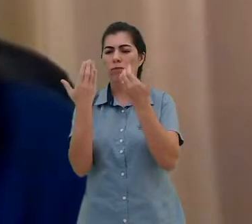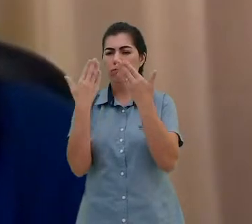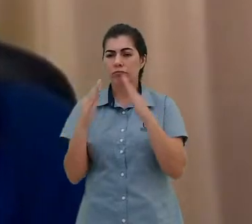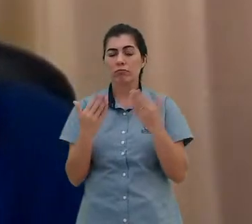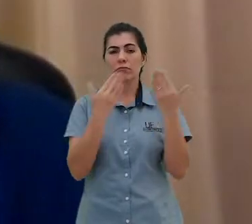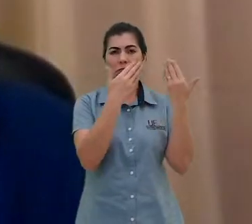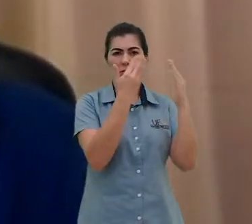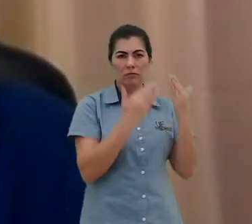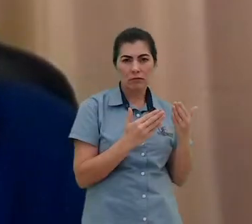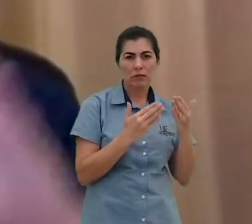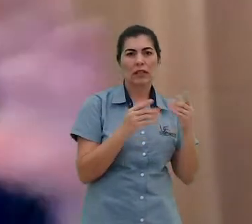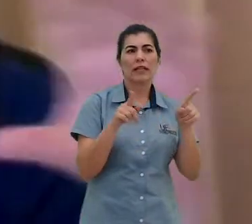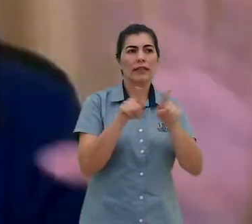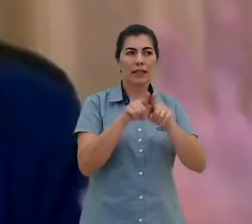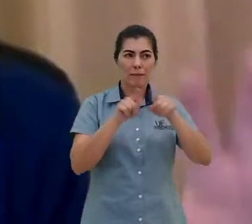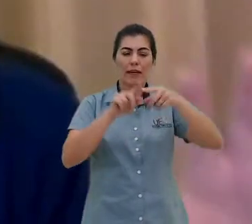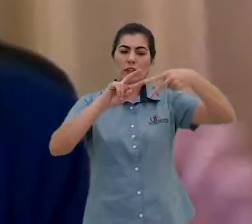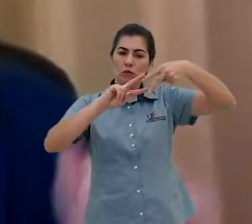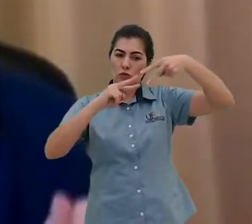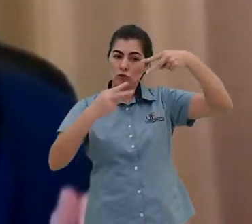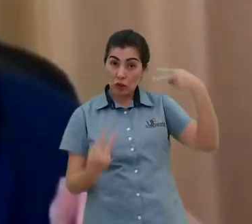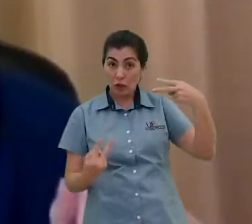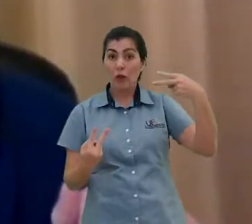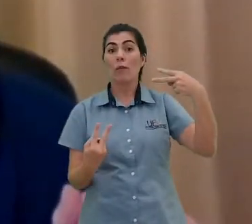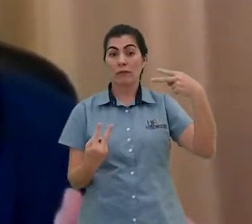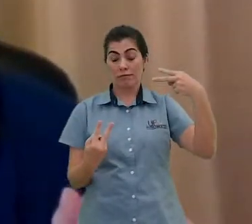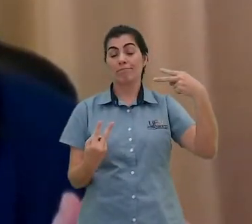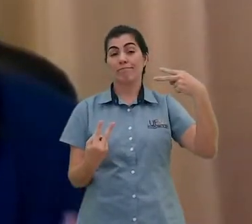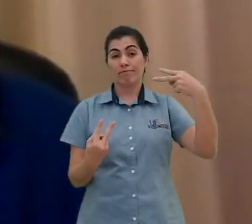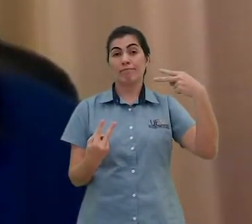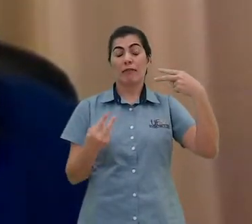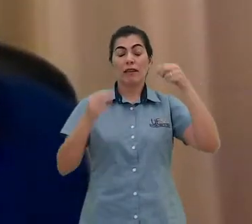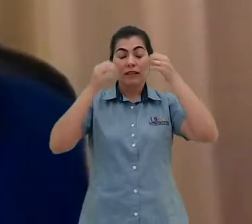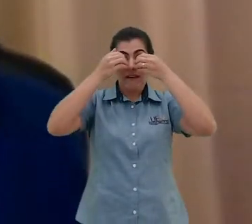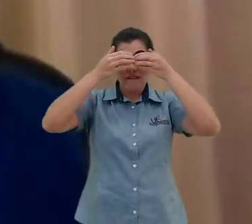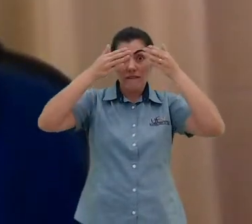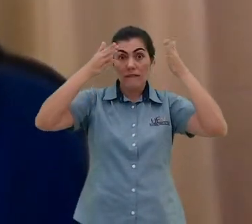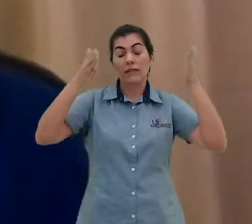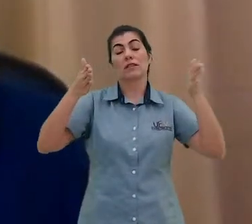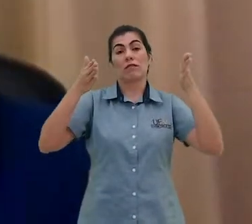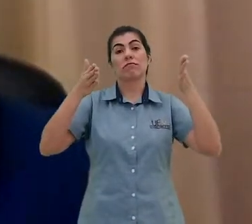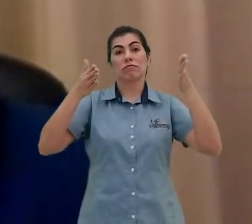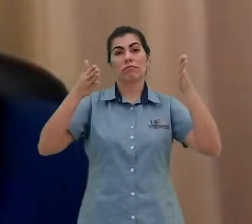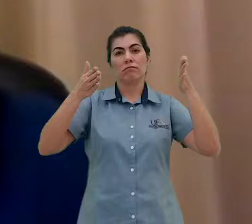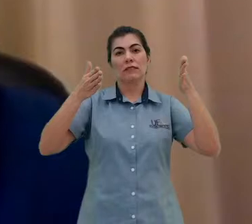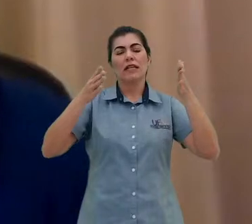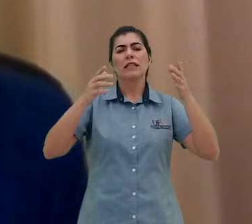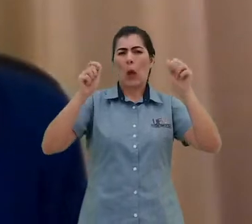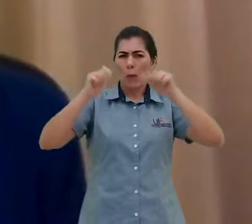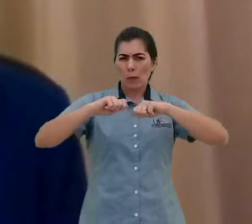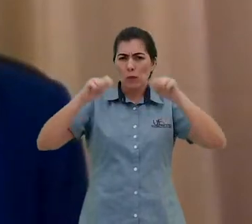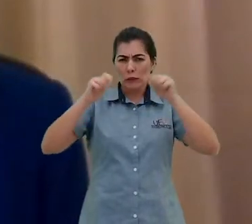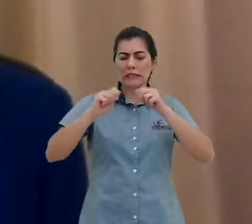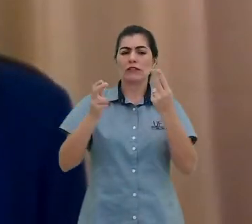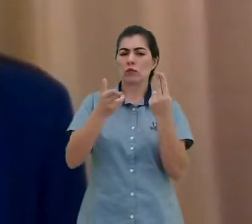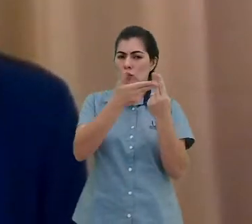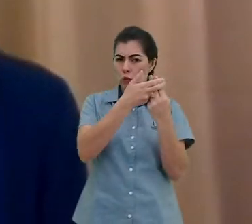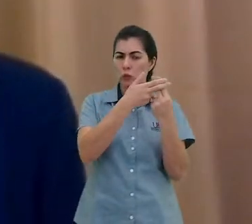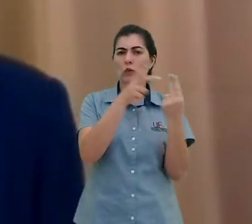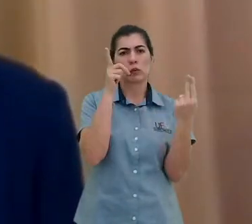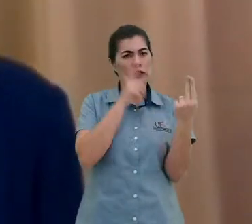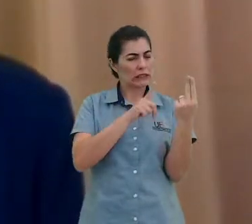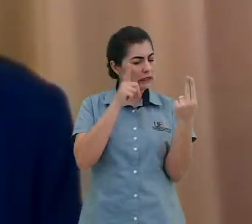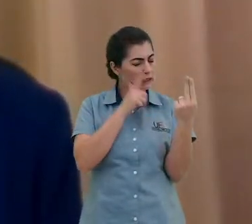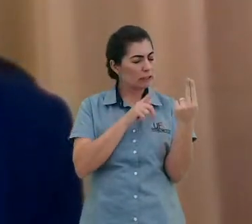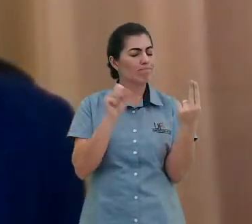genoma dos pacientes, para tentar obter essa visão maior. Tá? Então, eu acho que é possível chegar no SUS,